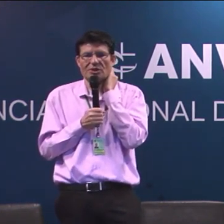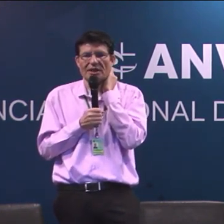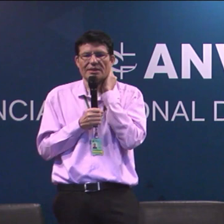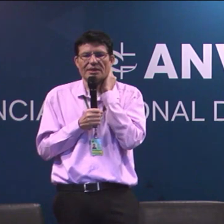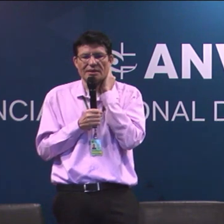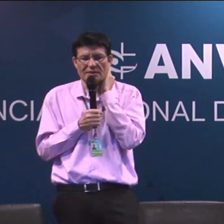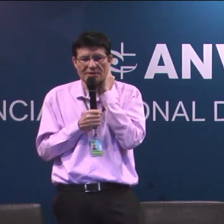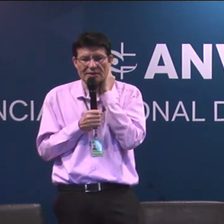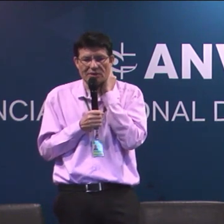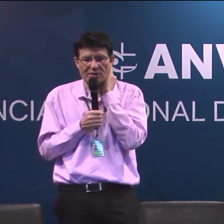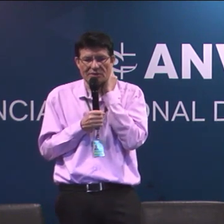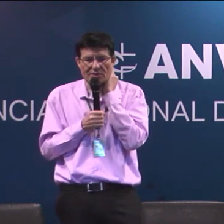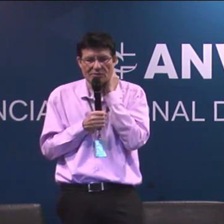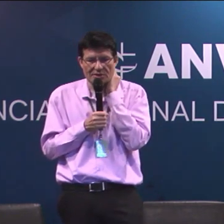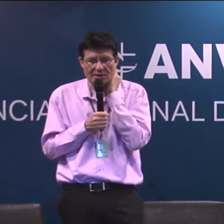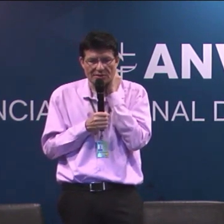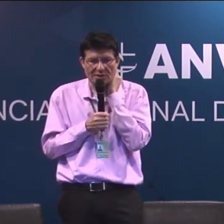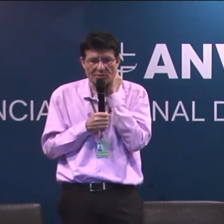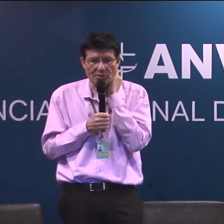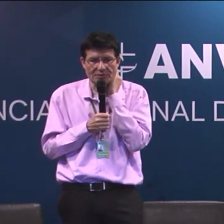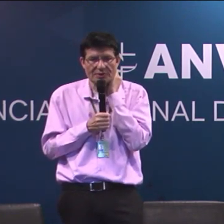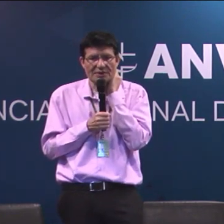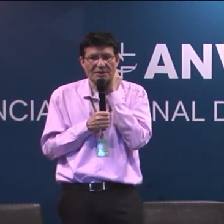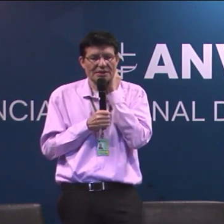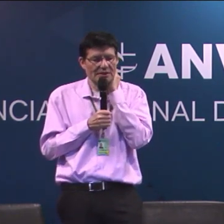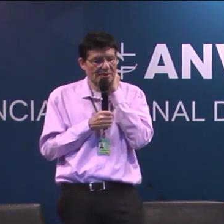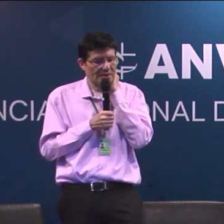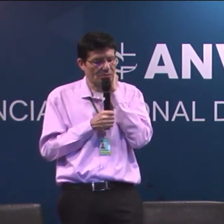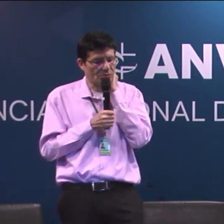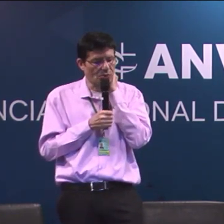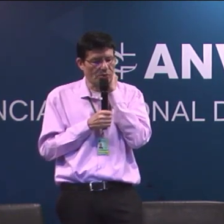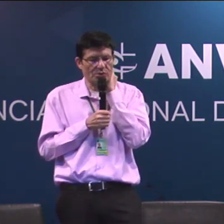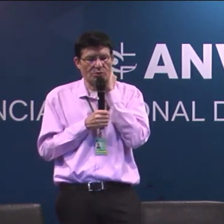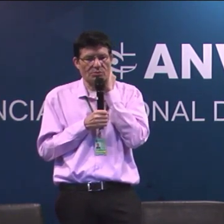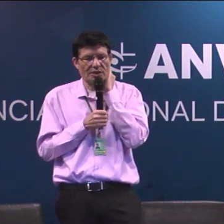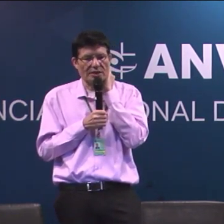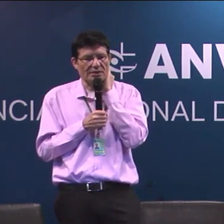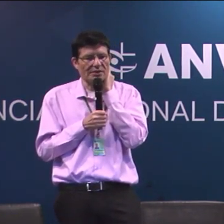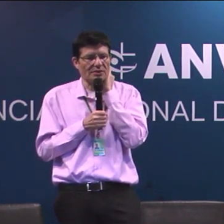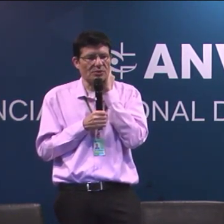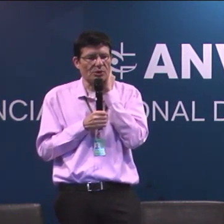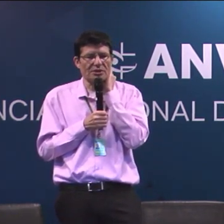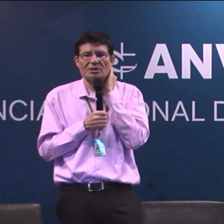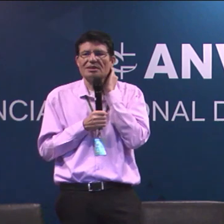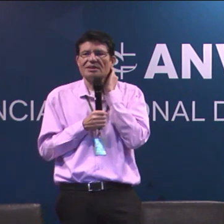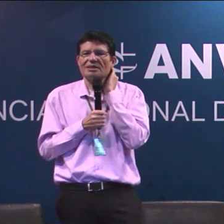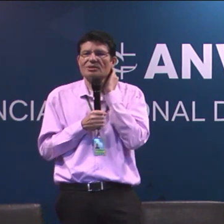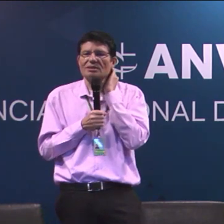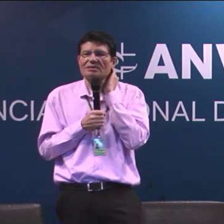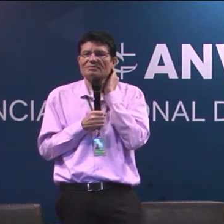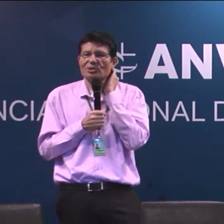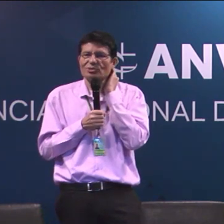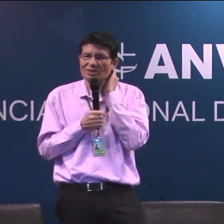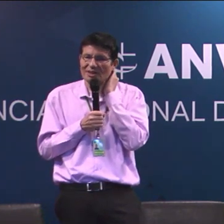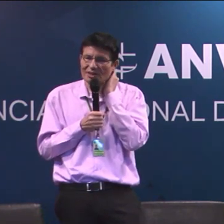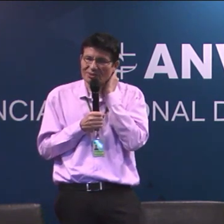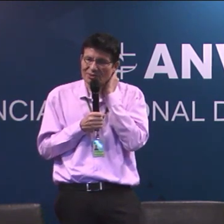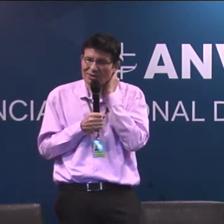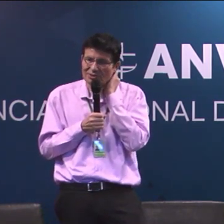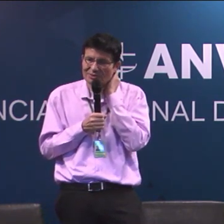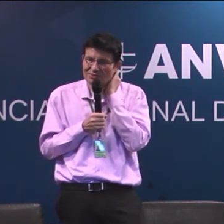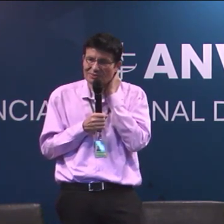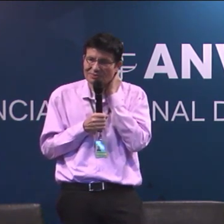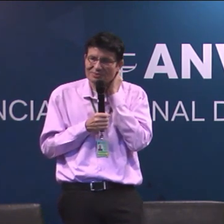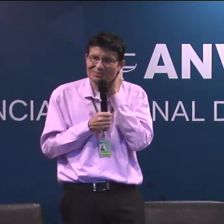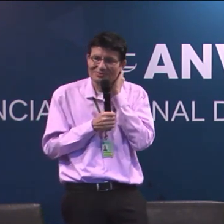está entregando esse evento aqui a vocês, tá bom? Então, muito obrigado. Então, hoje, Hilda, posso encerrar o evento? Alex,